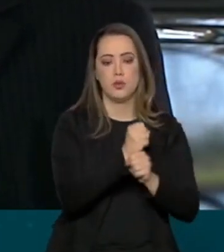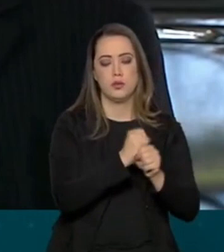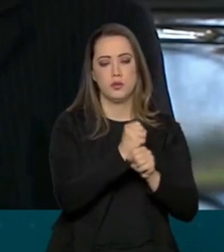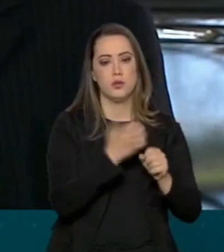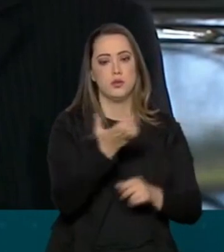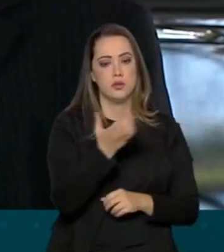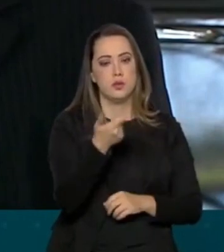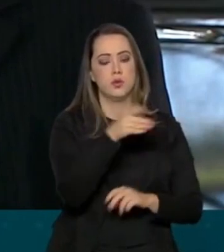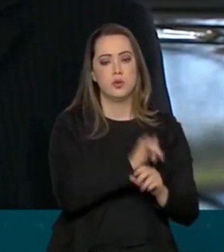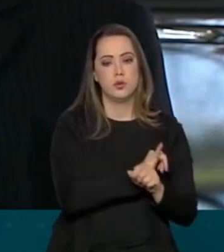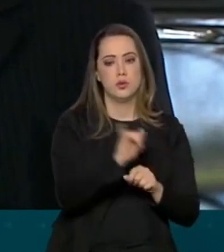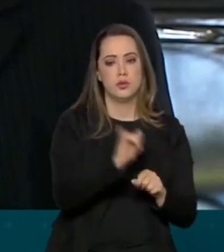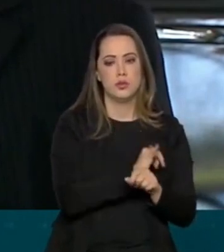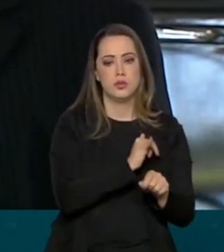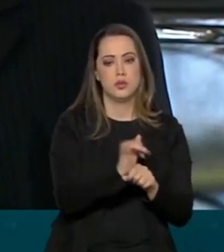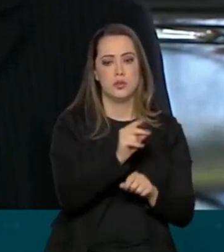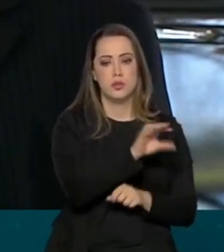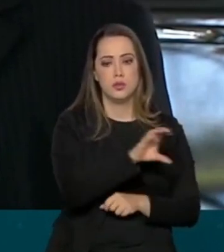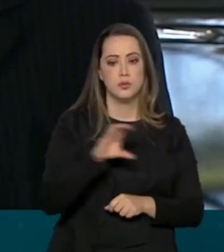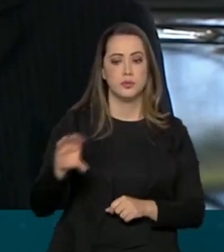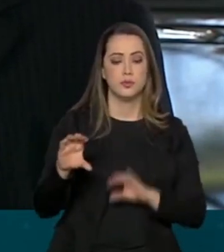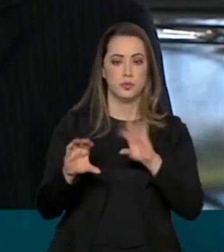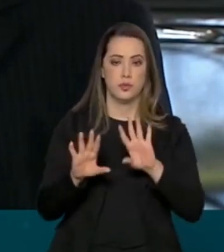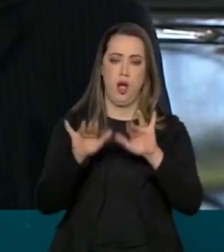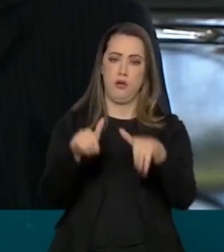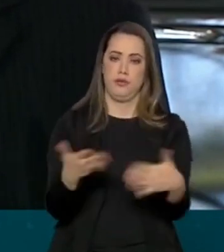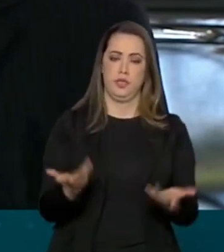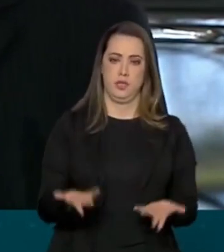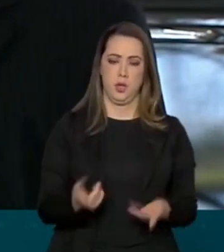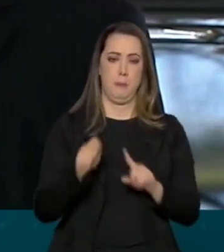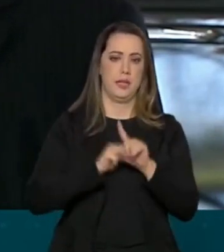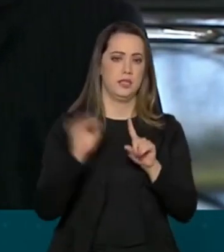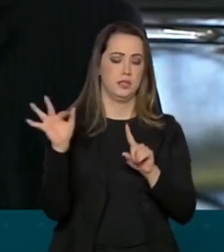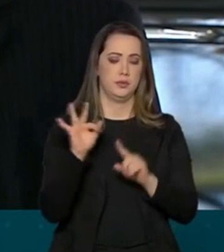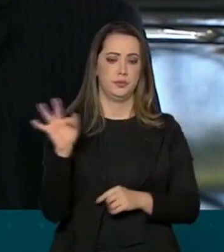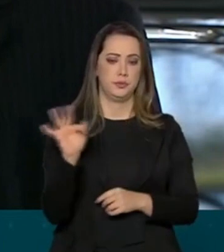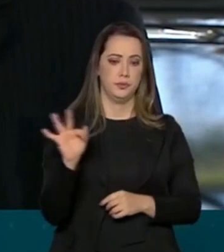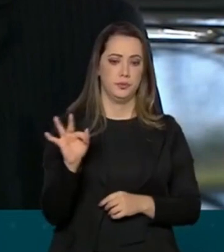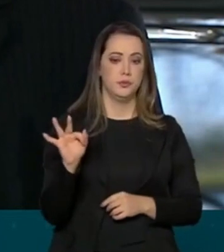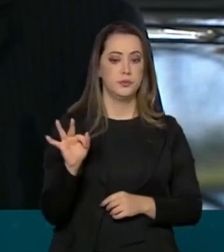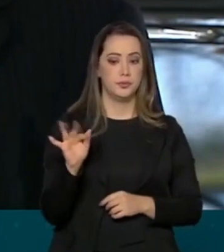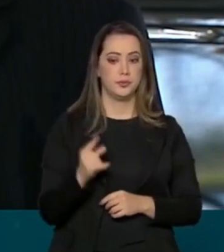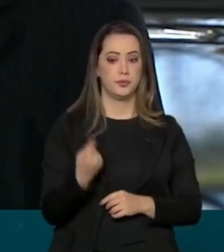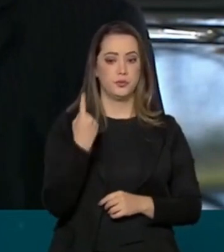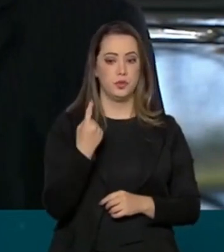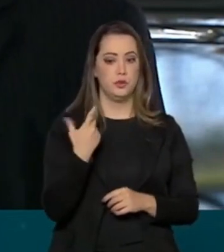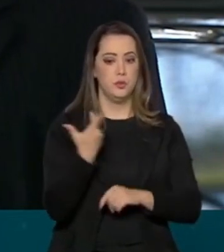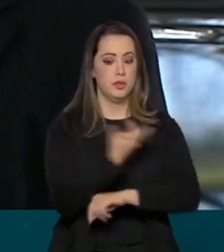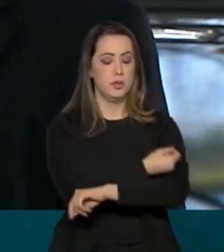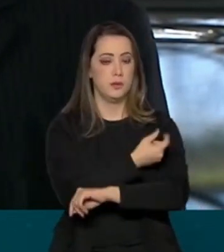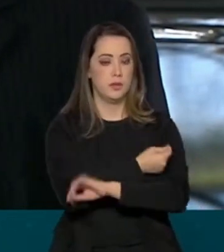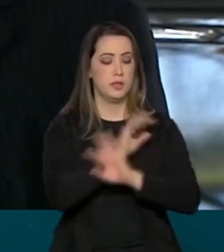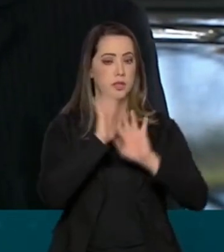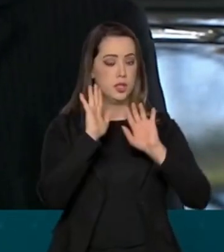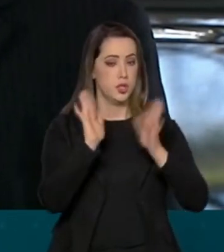tentamos outras estratégias para conseguir os recursos. Finalmente, em fevereiro, né, uma dessas vacinas